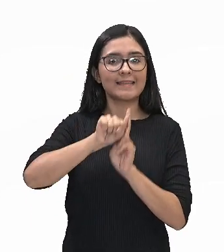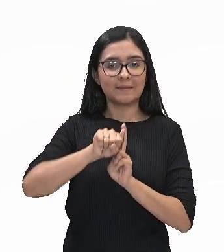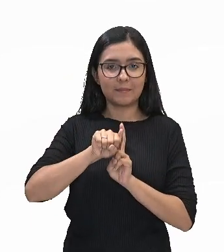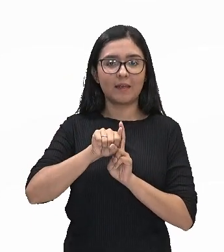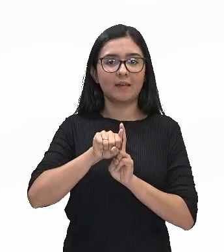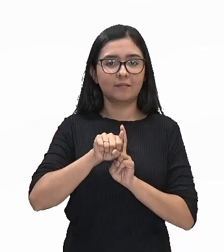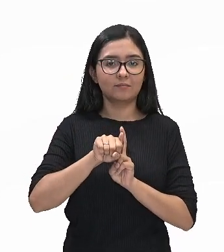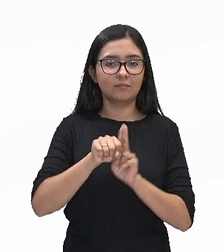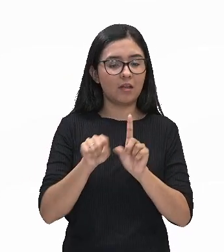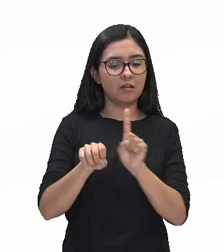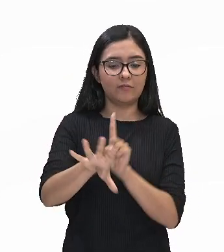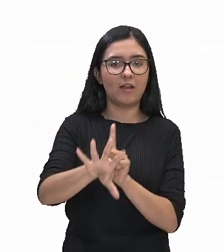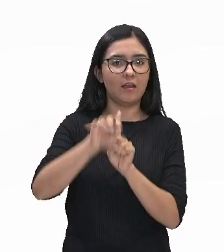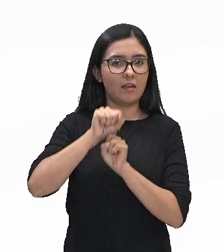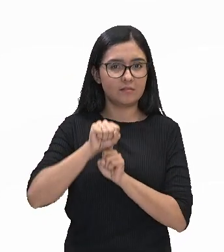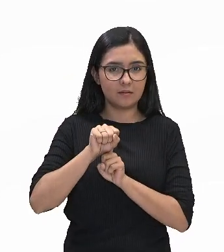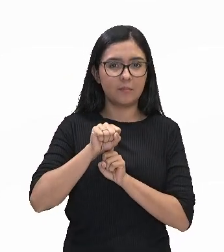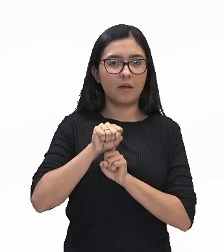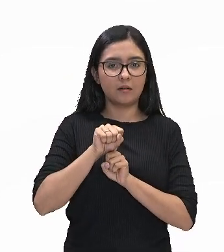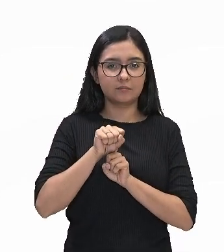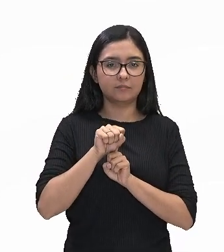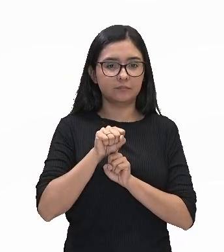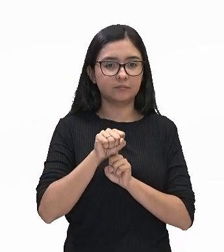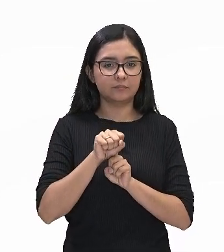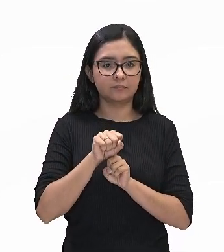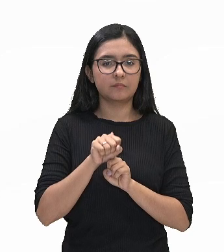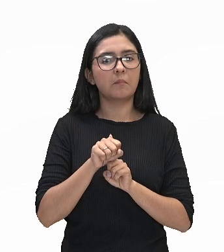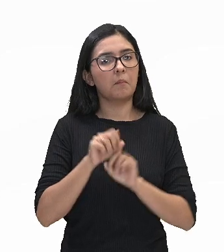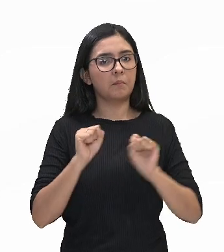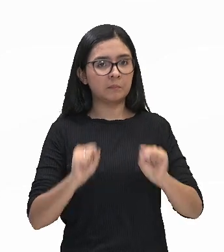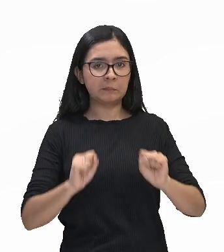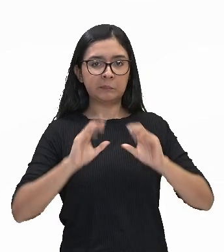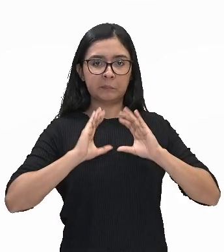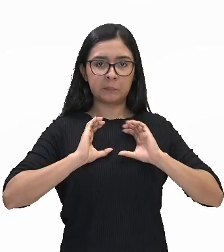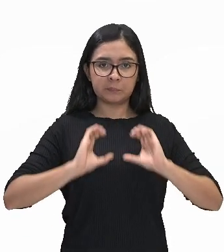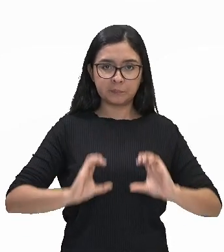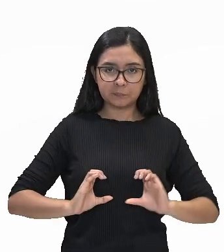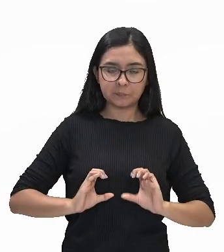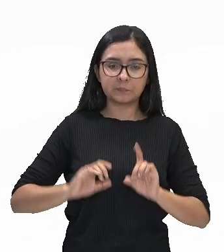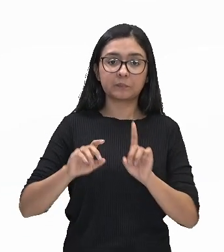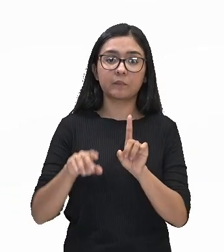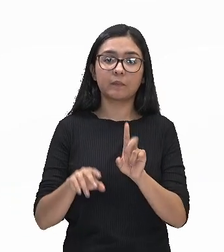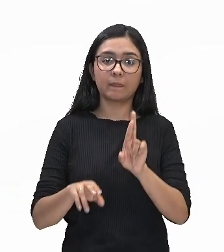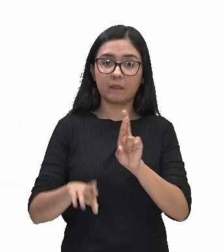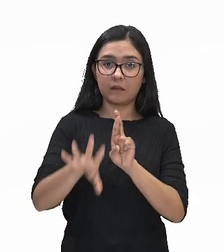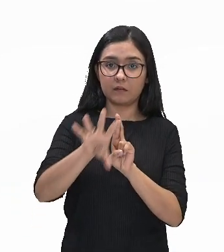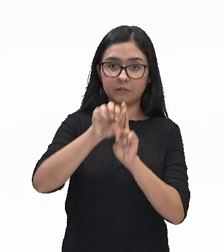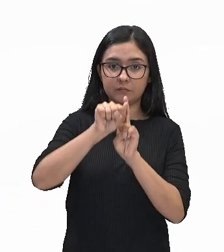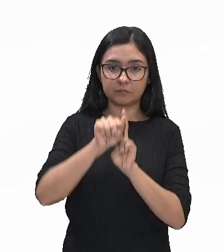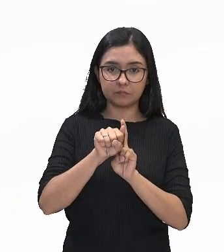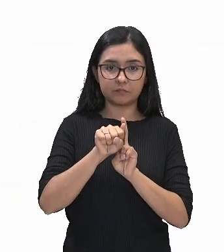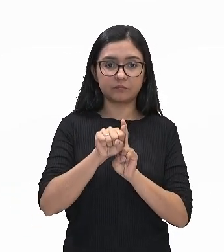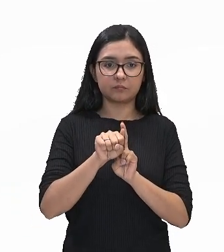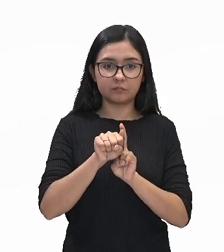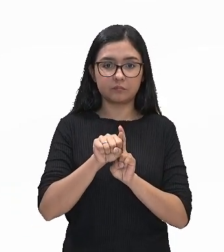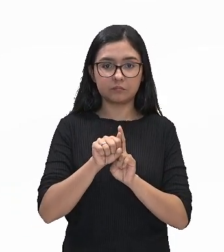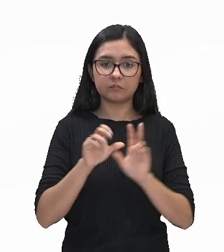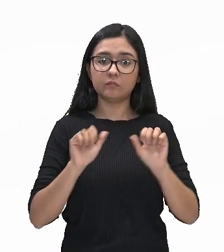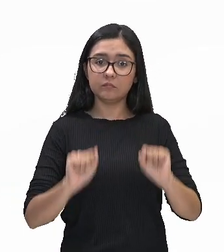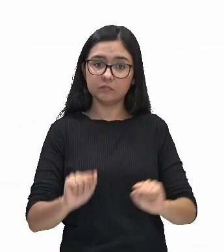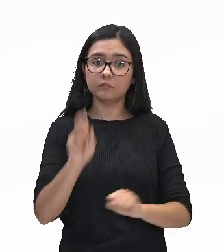receber, ou destinatário, influindo no comportamento do receptor da mensagem por meio de um